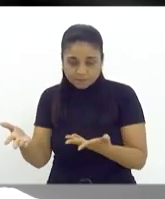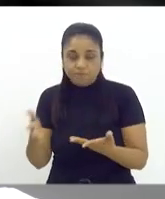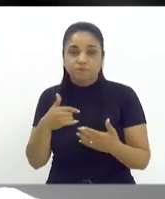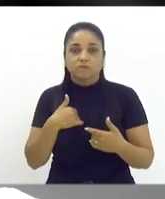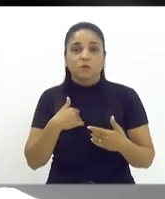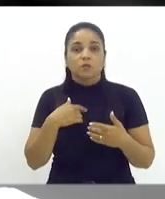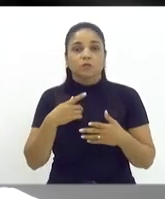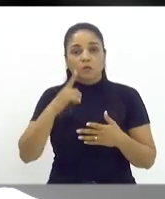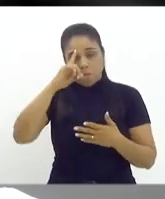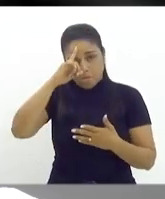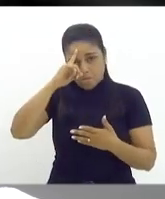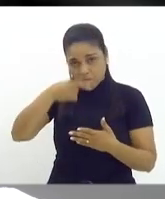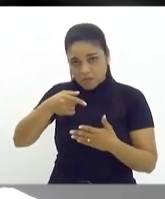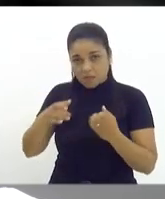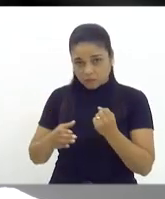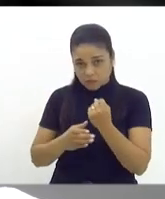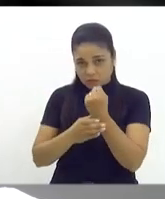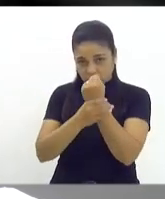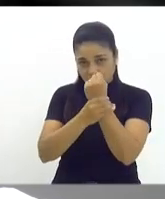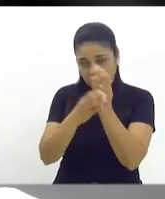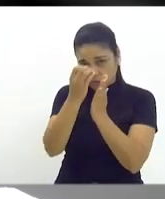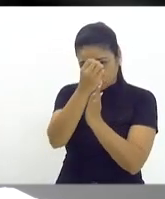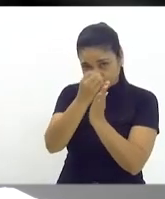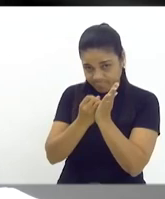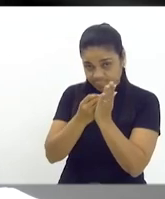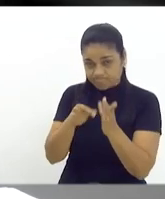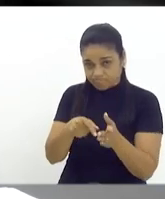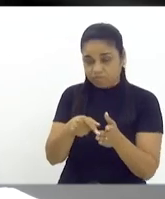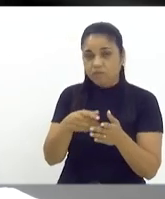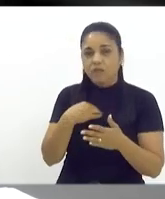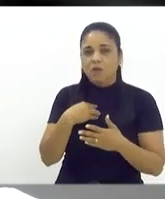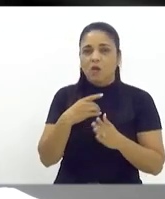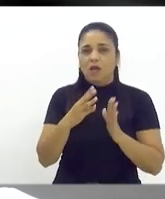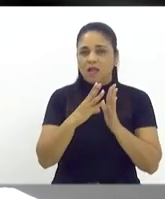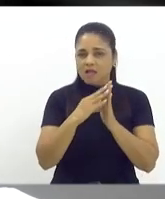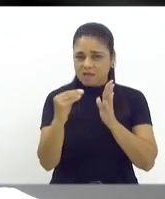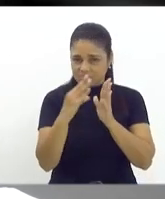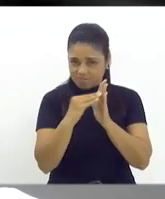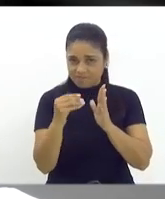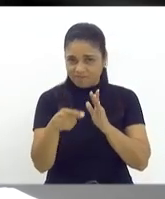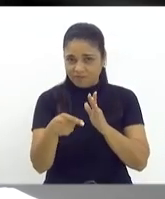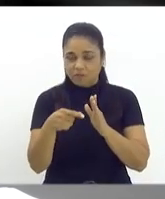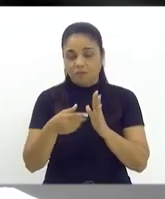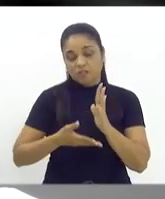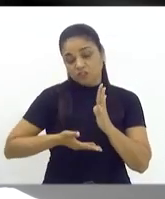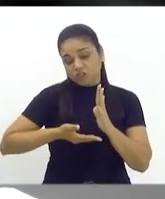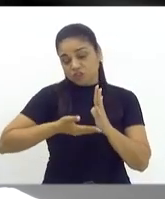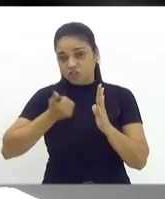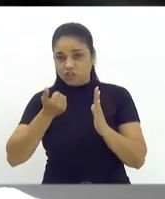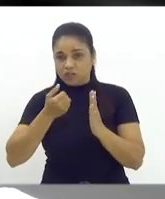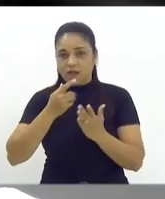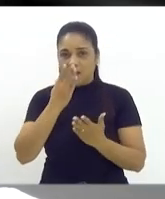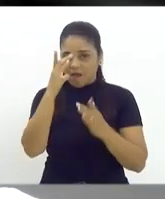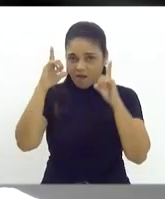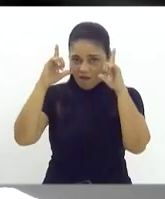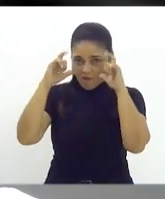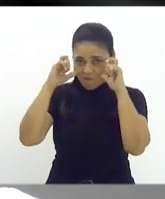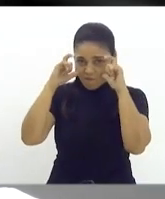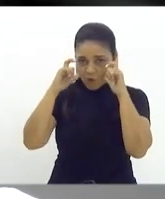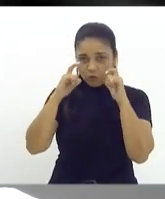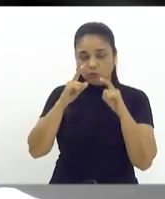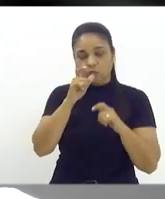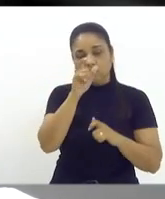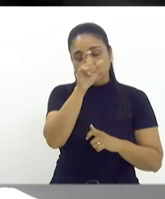data de segurança é esse que eu dei de exemplo para para retirada da imagem né da pessoa